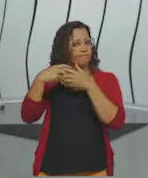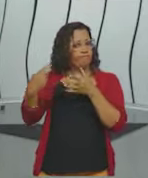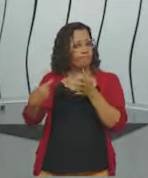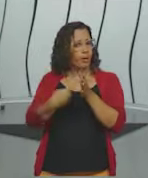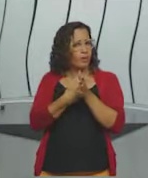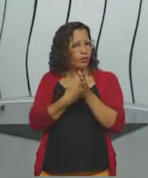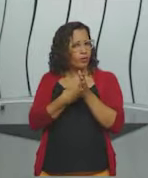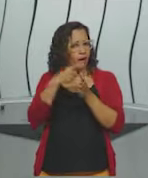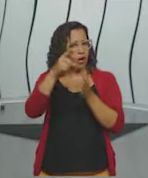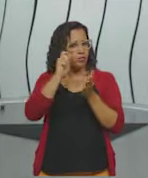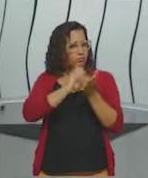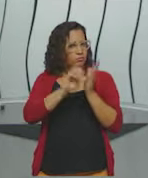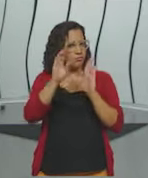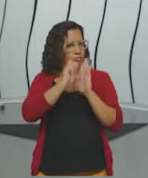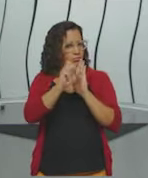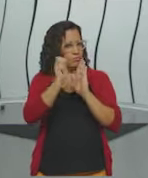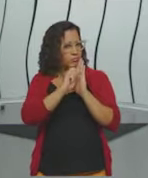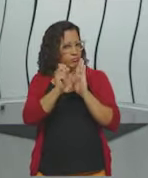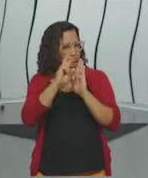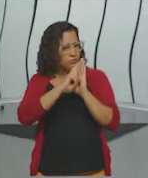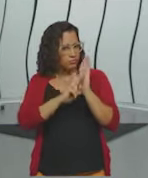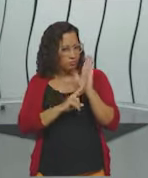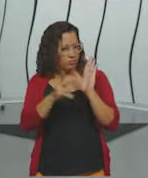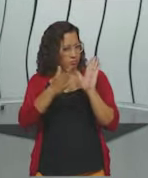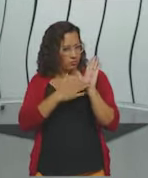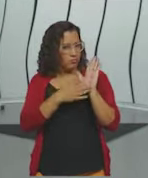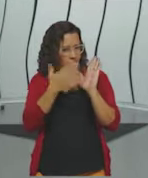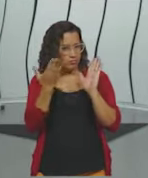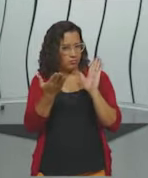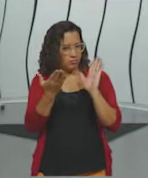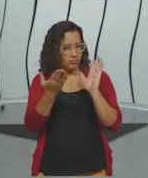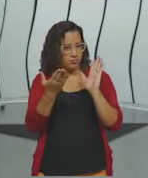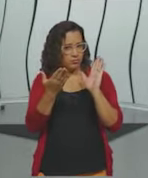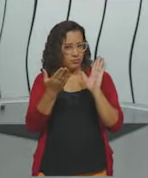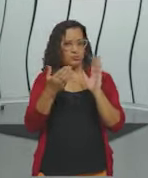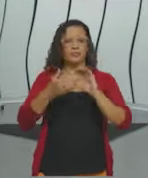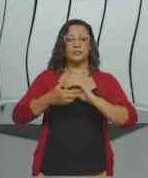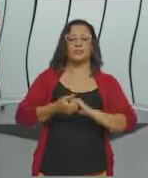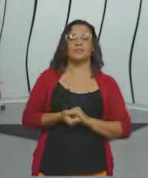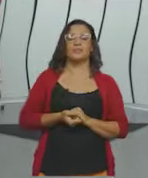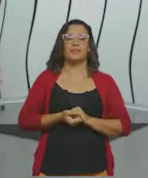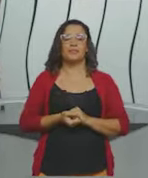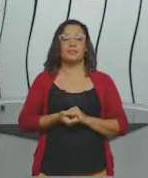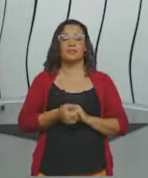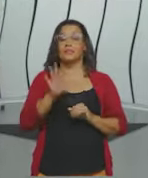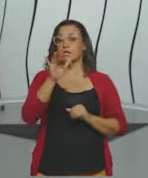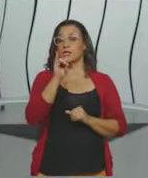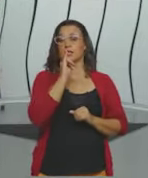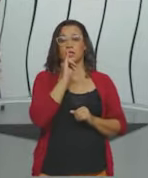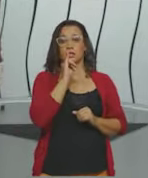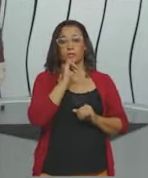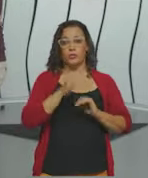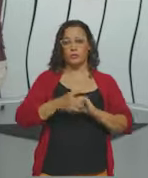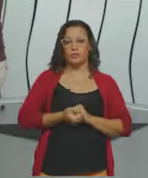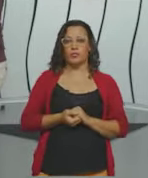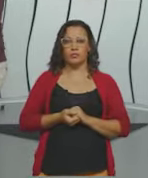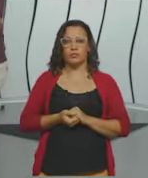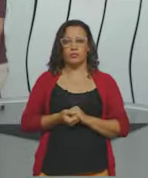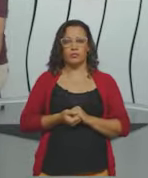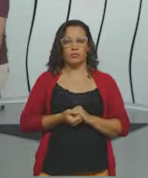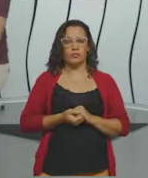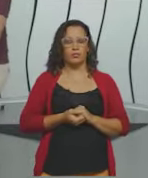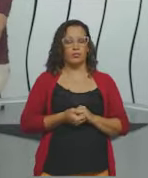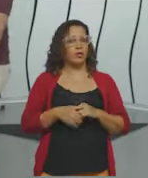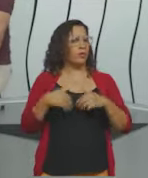respondidas aí na sua proposta de intervenção, tá bom? Exemplo.